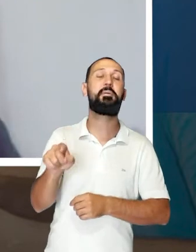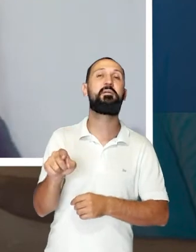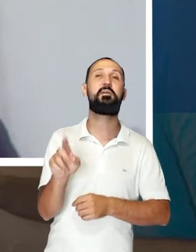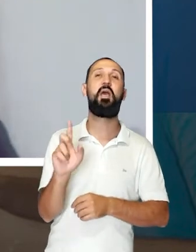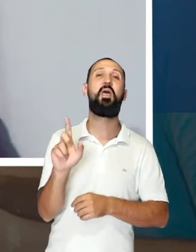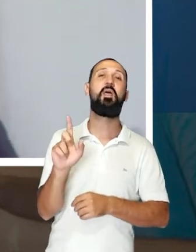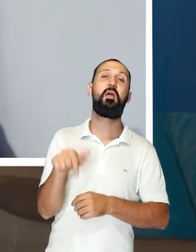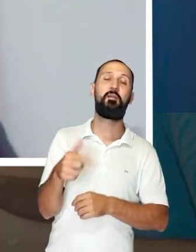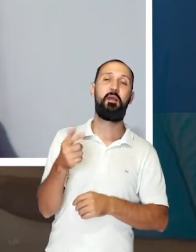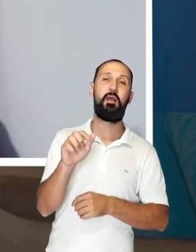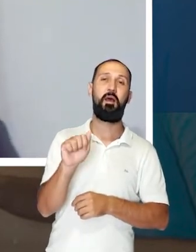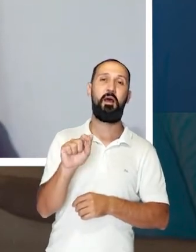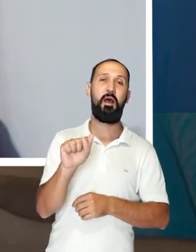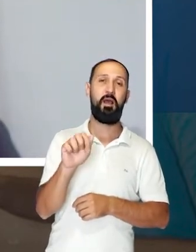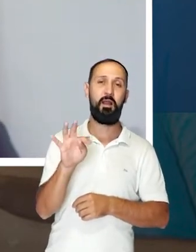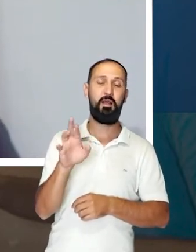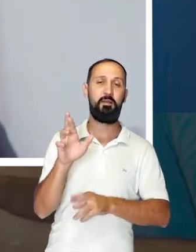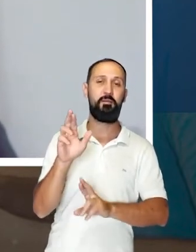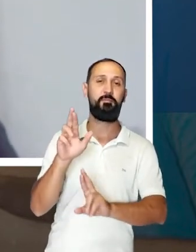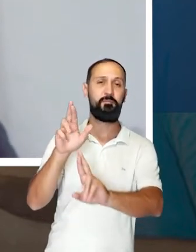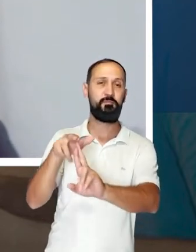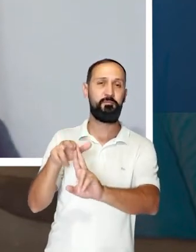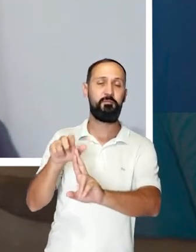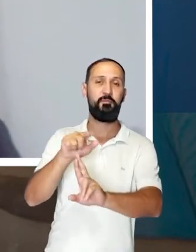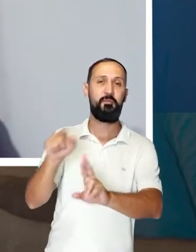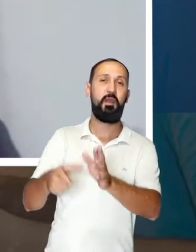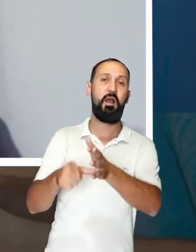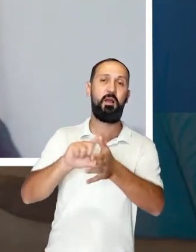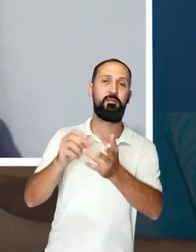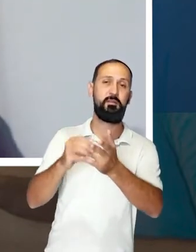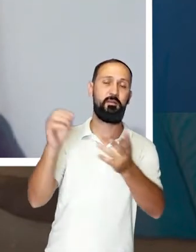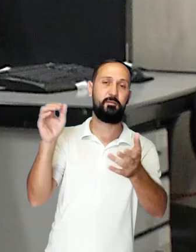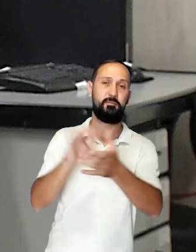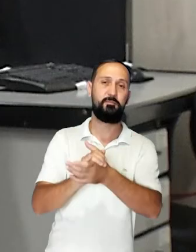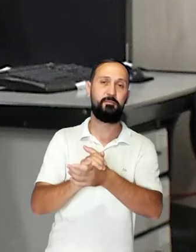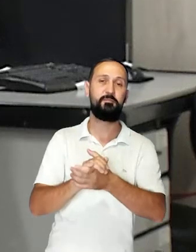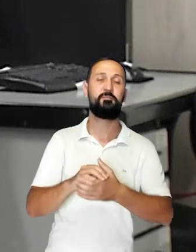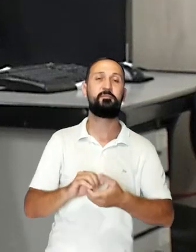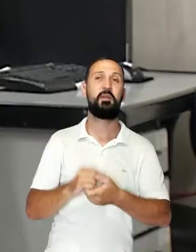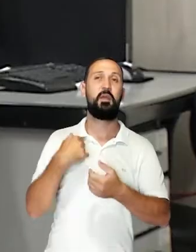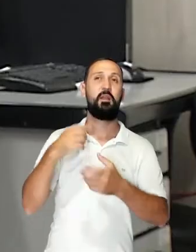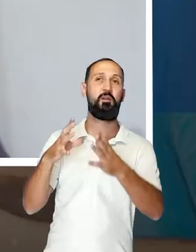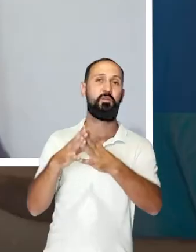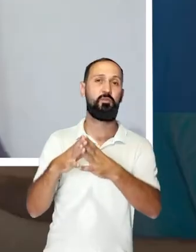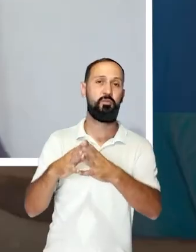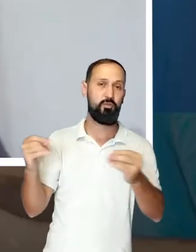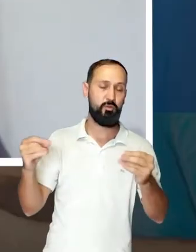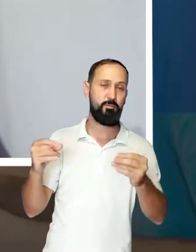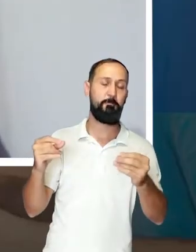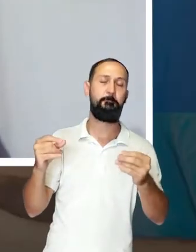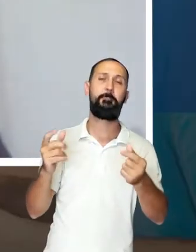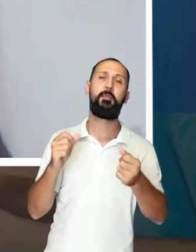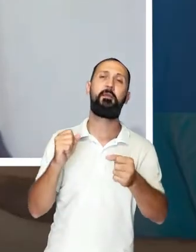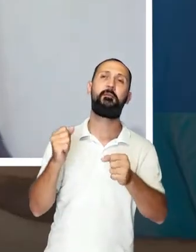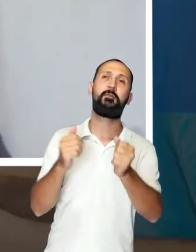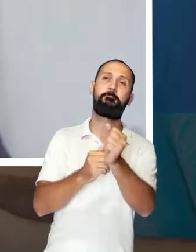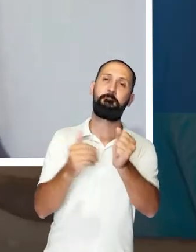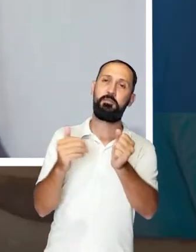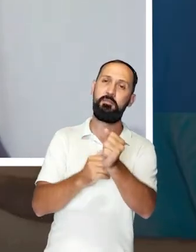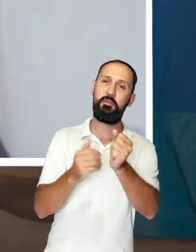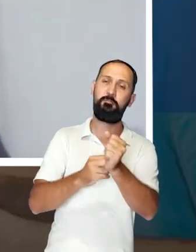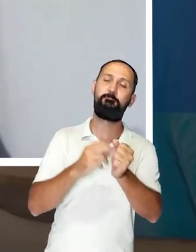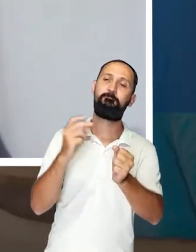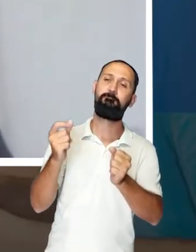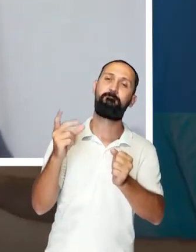personagem eu não coloco Agatha Christie, coloco o nome dela antes dela se casar. Ela desaparece, tudo isso fica